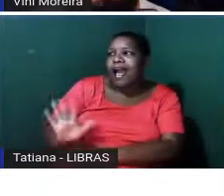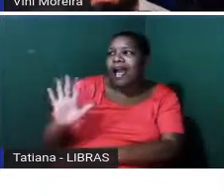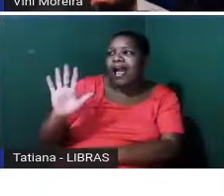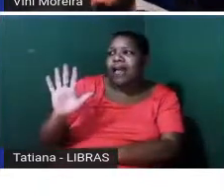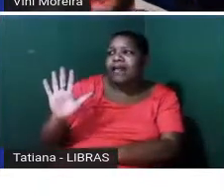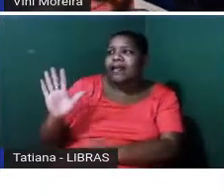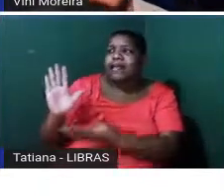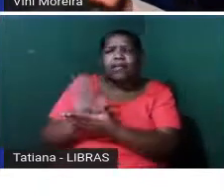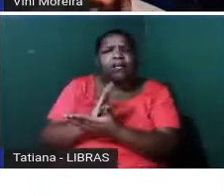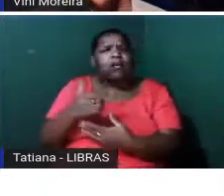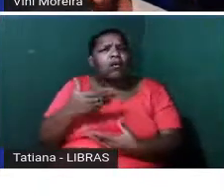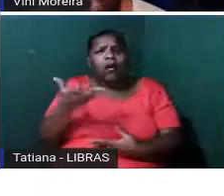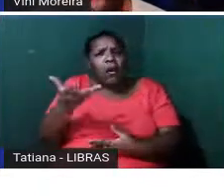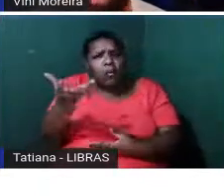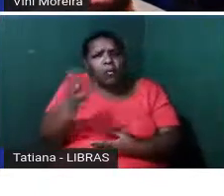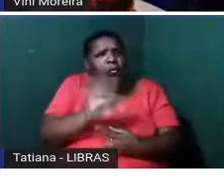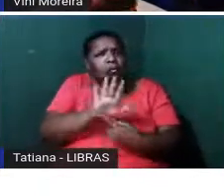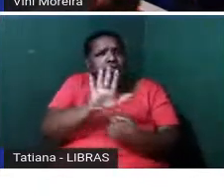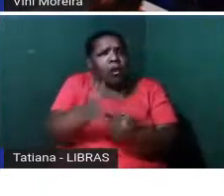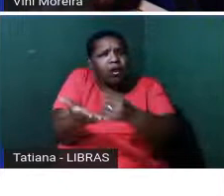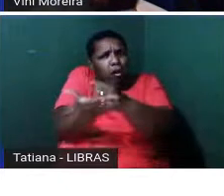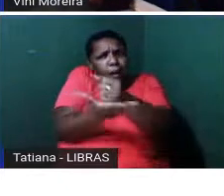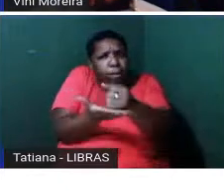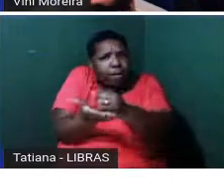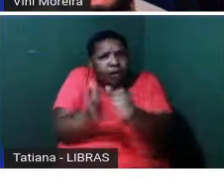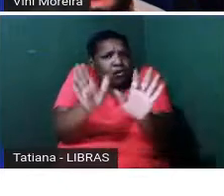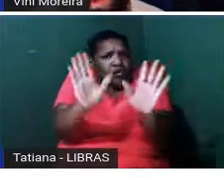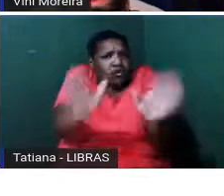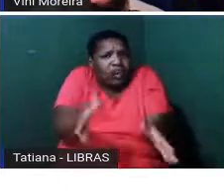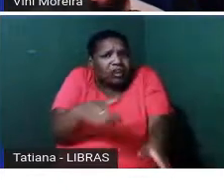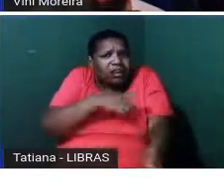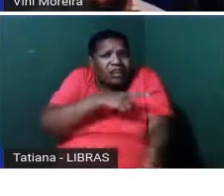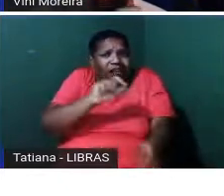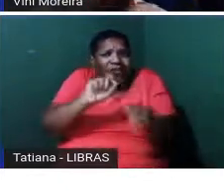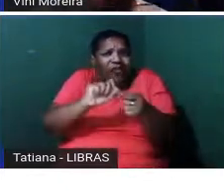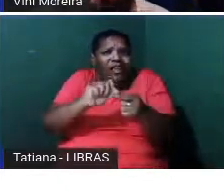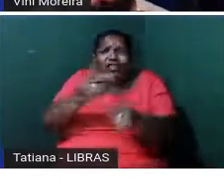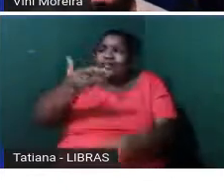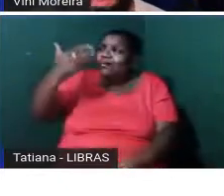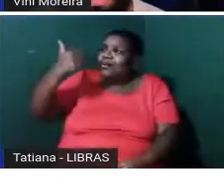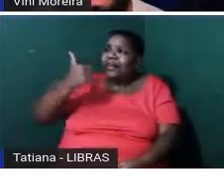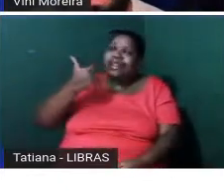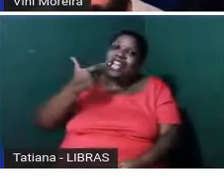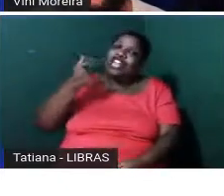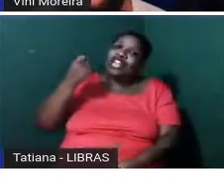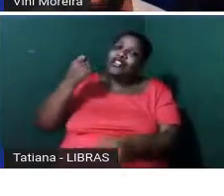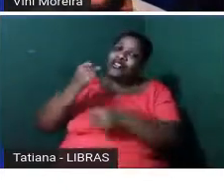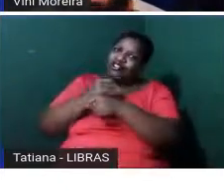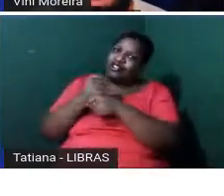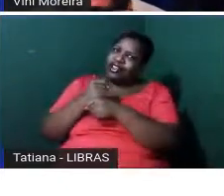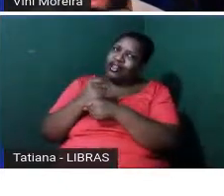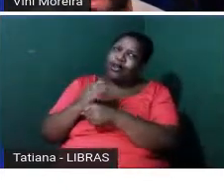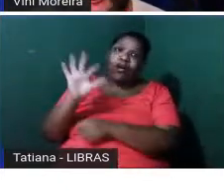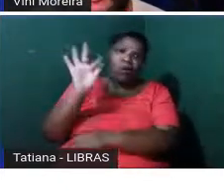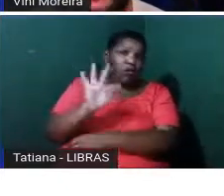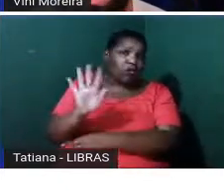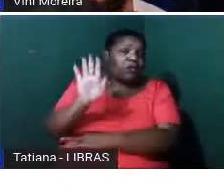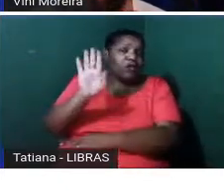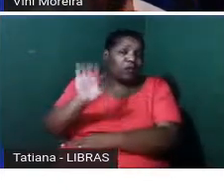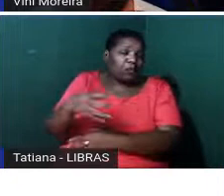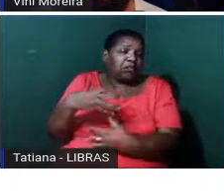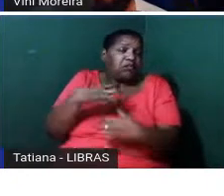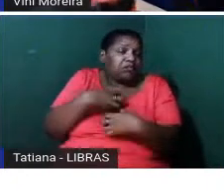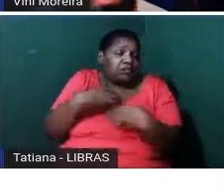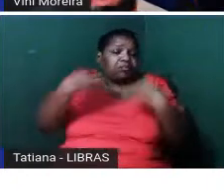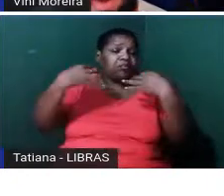queria mostrar que o básico que já tá sendo feito há 120 anos funciona muito bem funciona perfeitamente bem